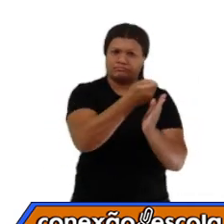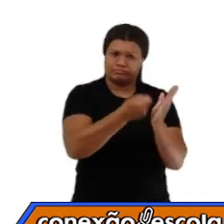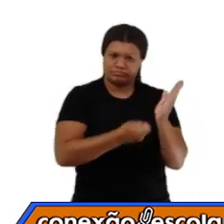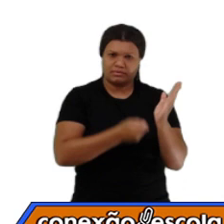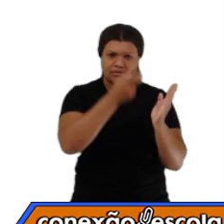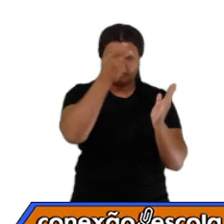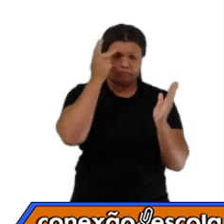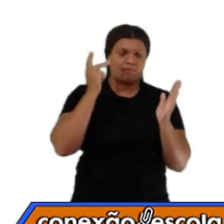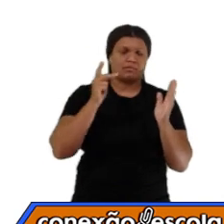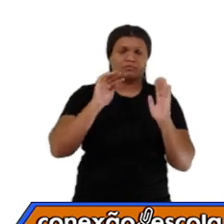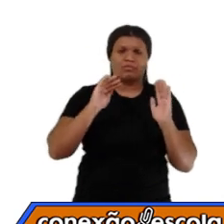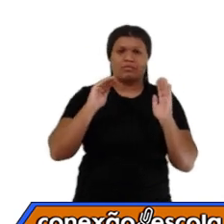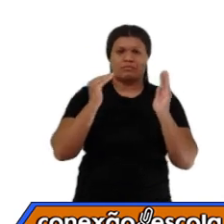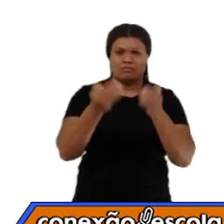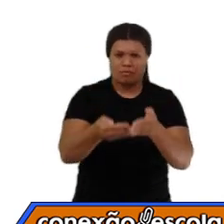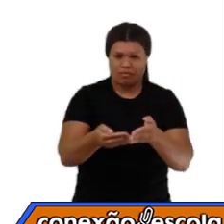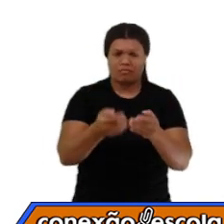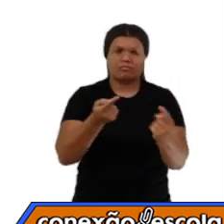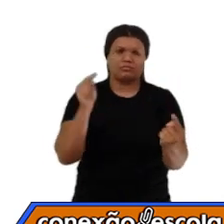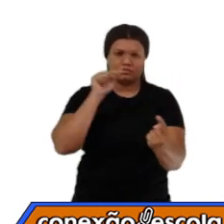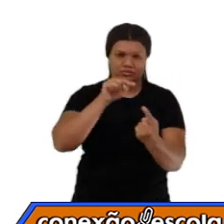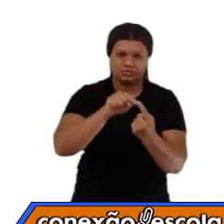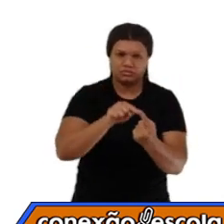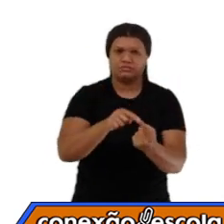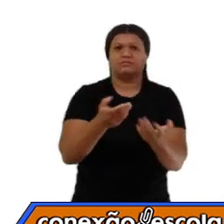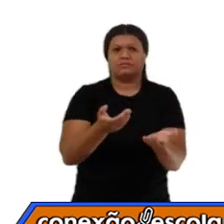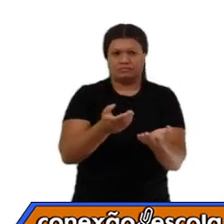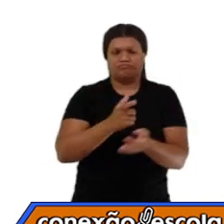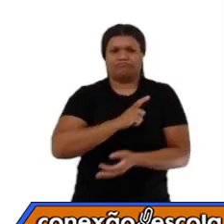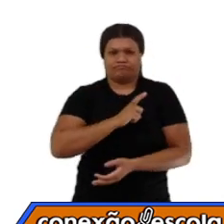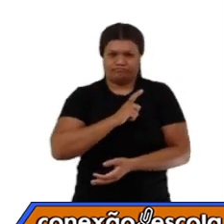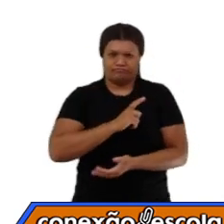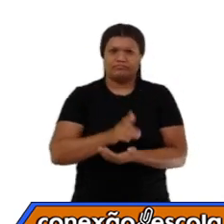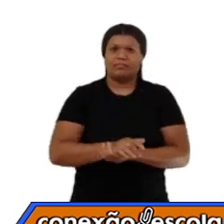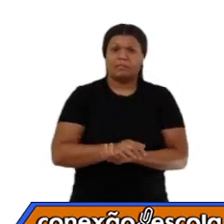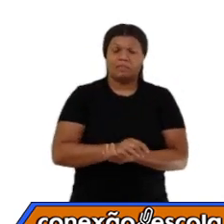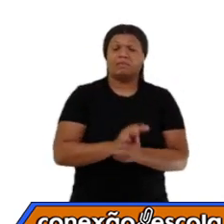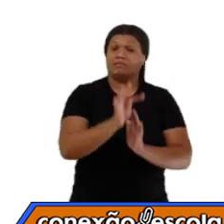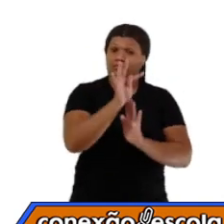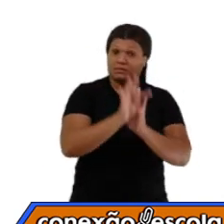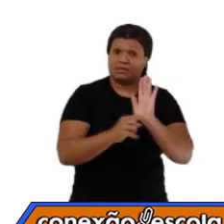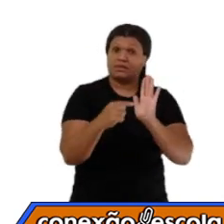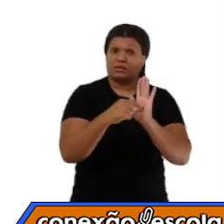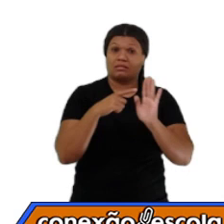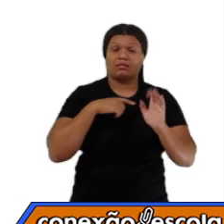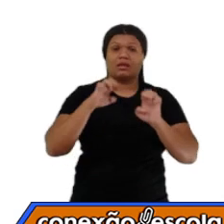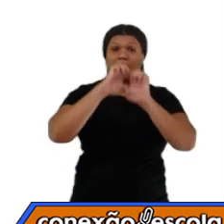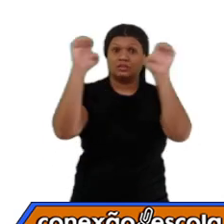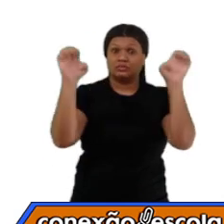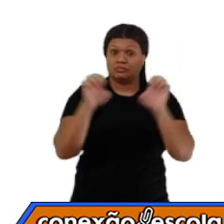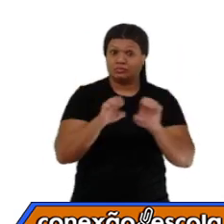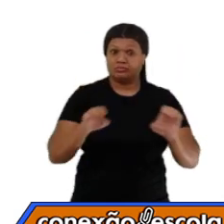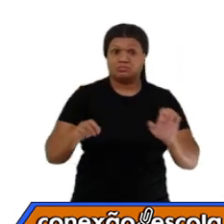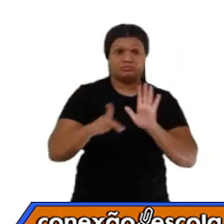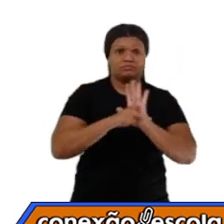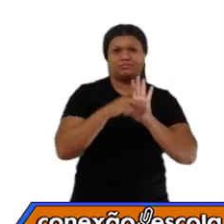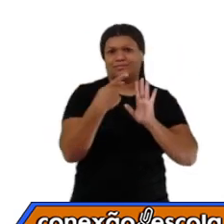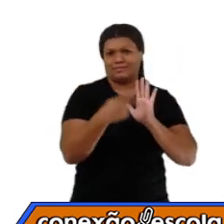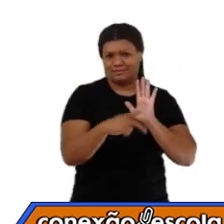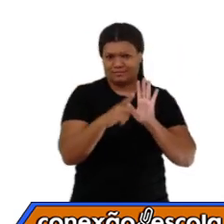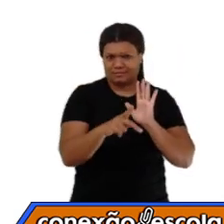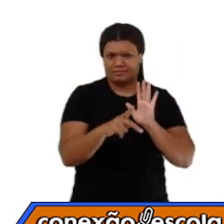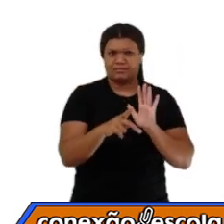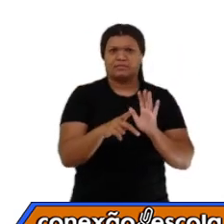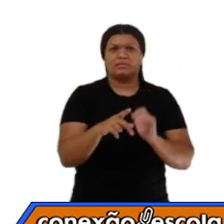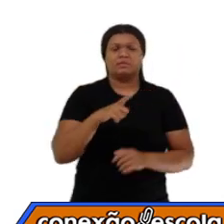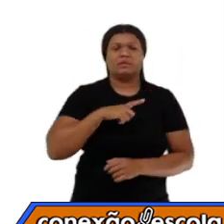determinado público, com uma determinada finalidade. Ele tem uma estrutura própria, que é o que a gente chama